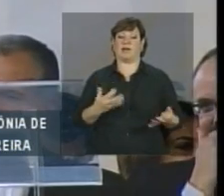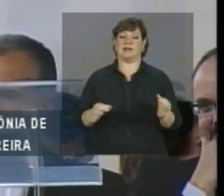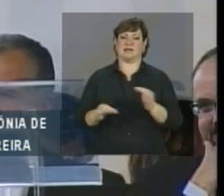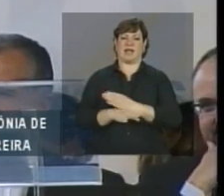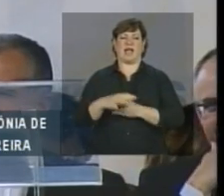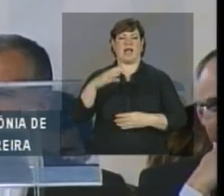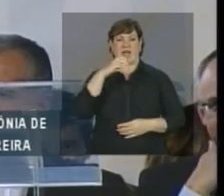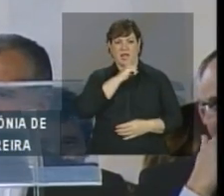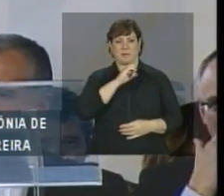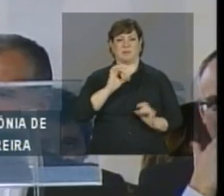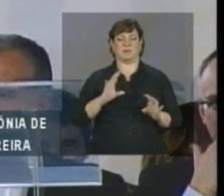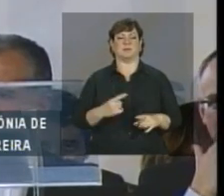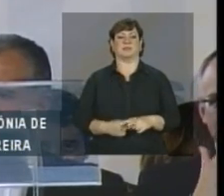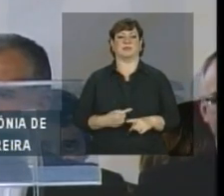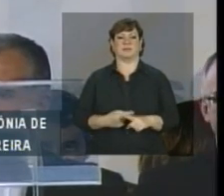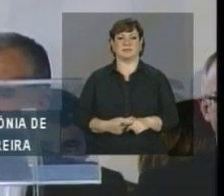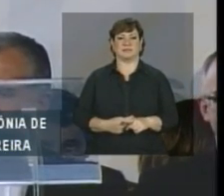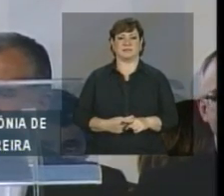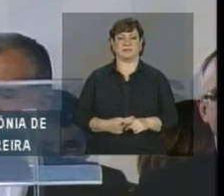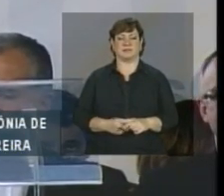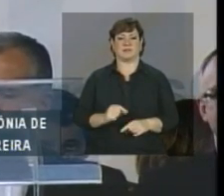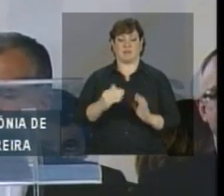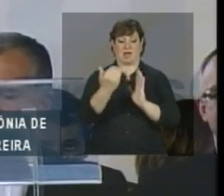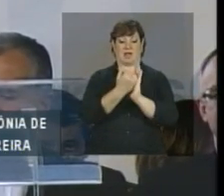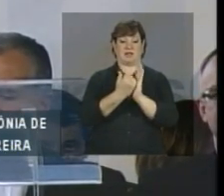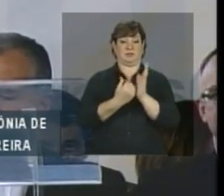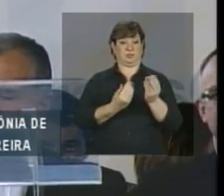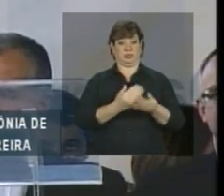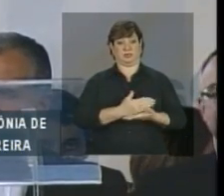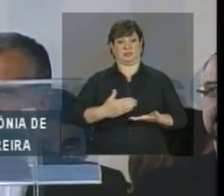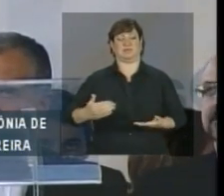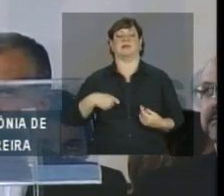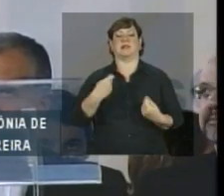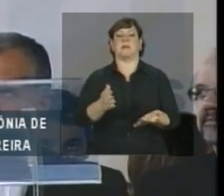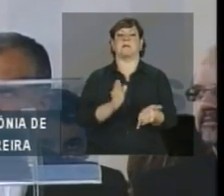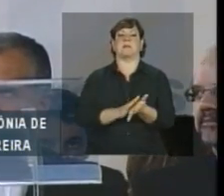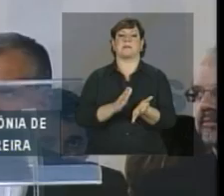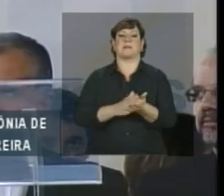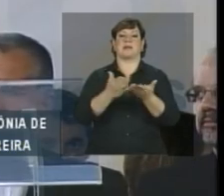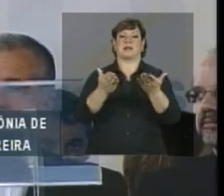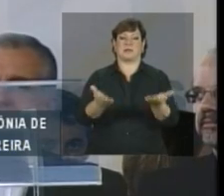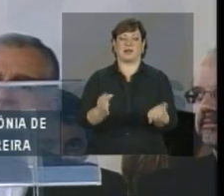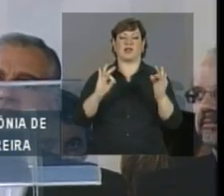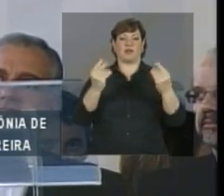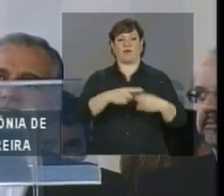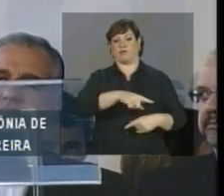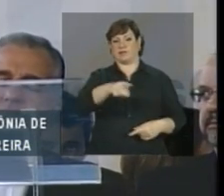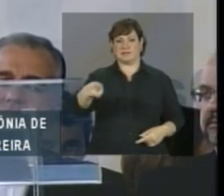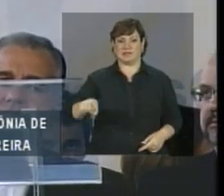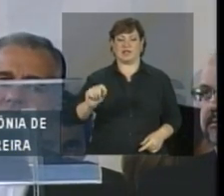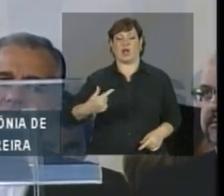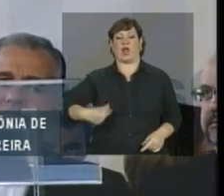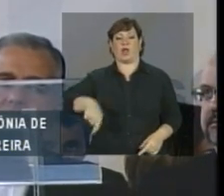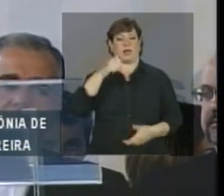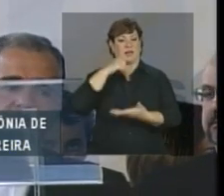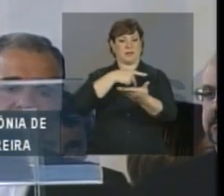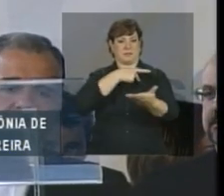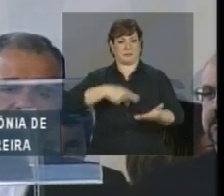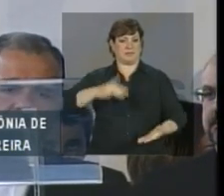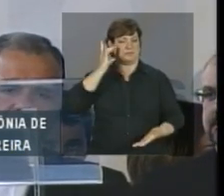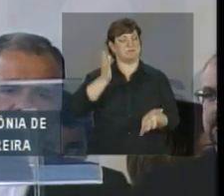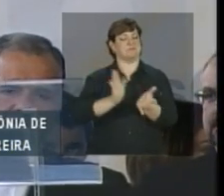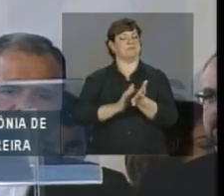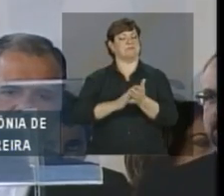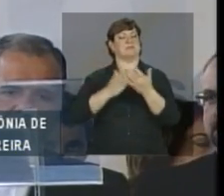muito rápida, porque a agenda é longa, parabenizando a todos vocês, parabenizando a nossa presidente Dilma